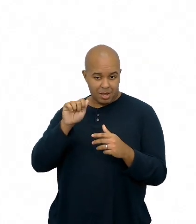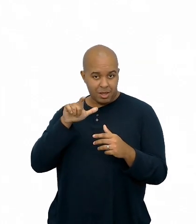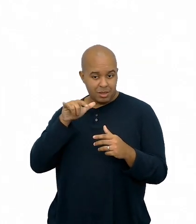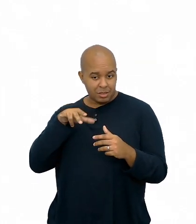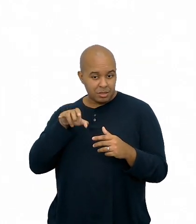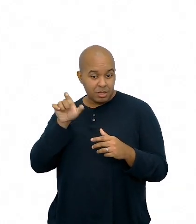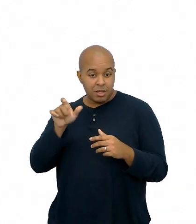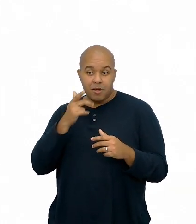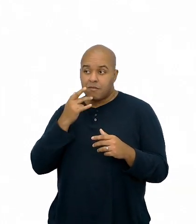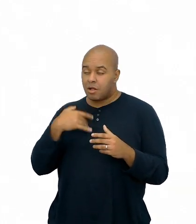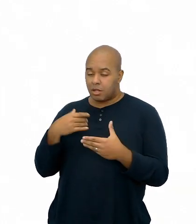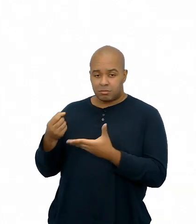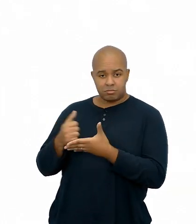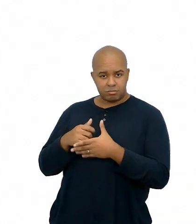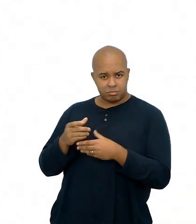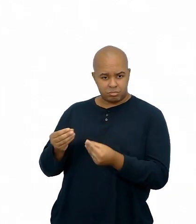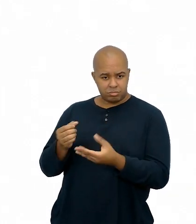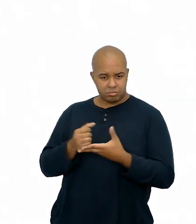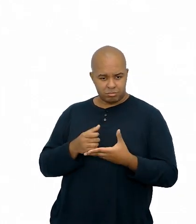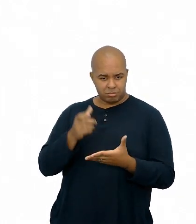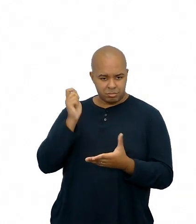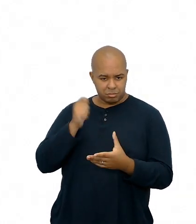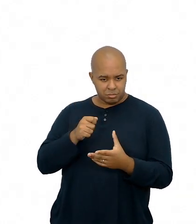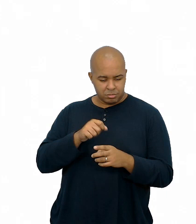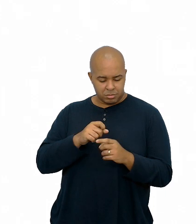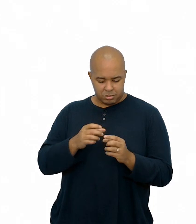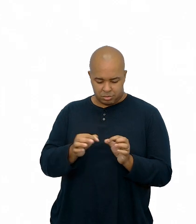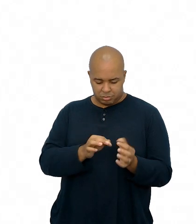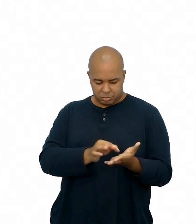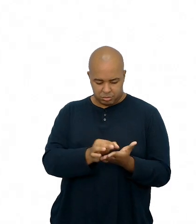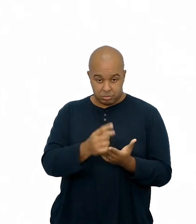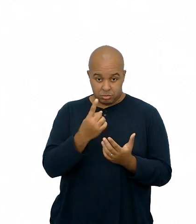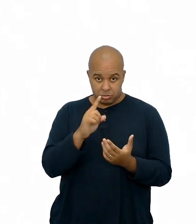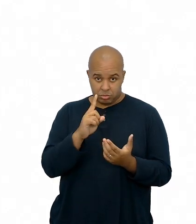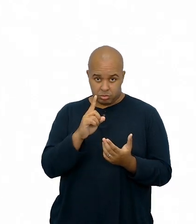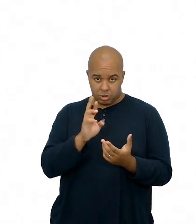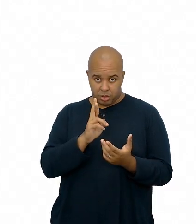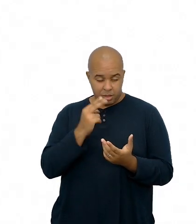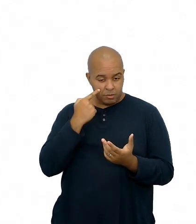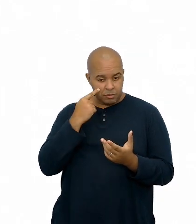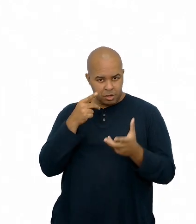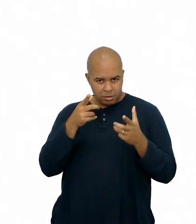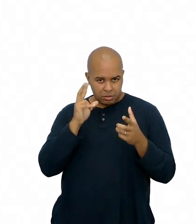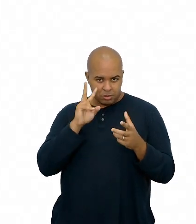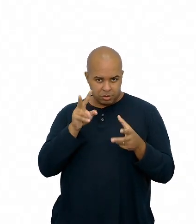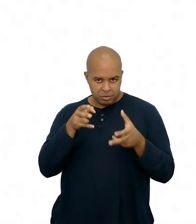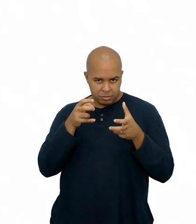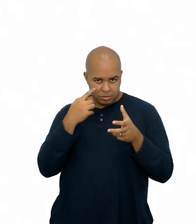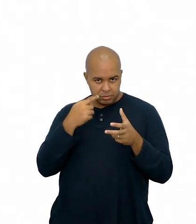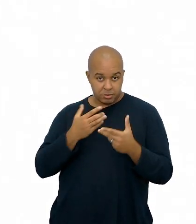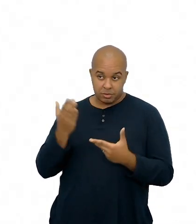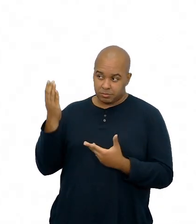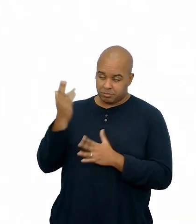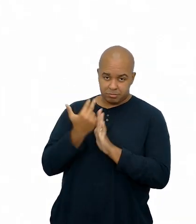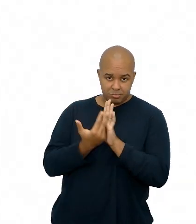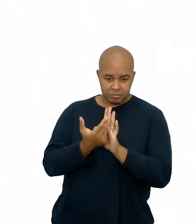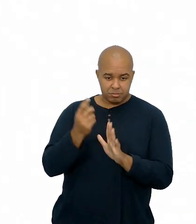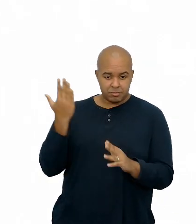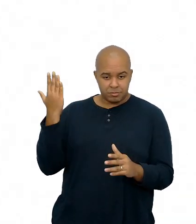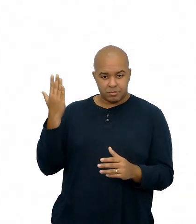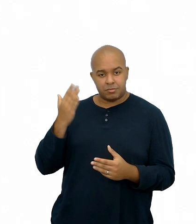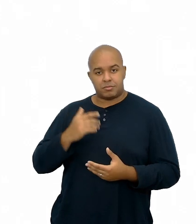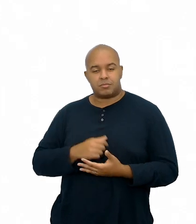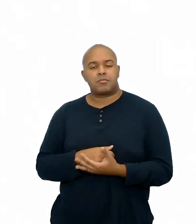Aline, ela abriu seu cofrinho e separou as moedas de R$1. Observe essa ilustração das moedas do cofrinho.